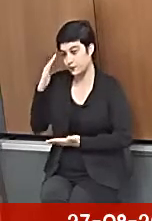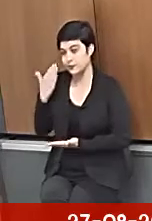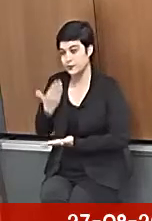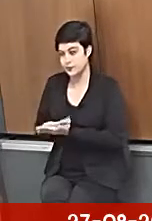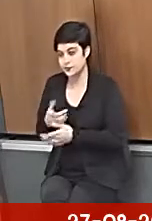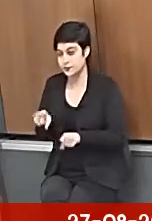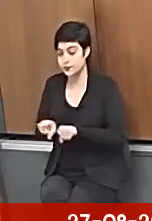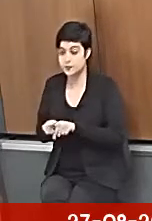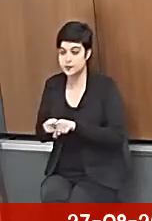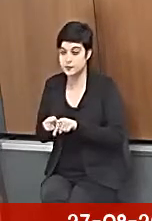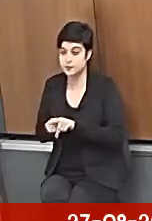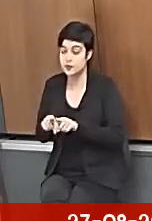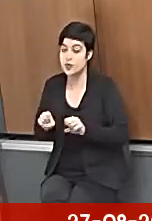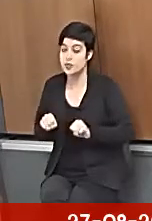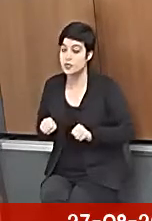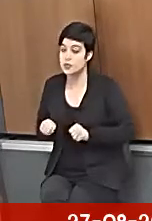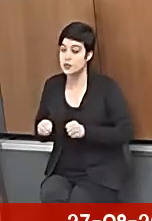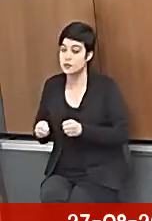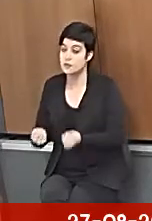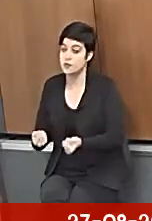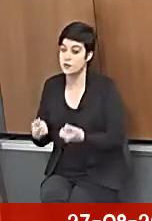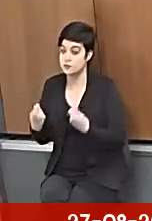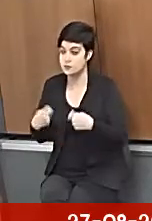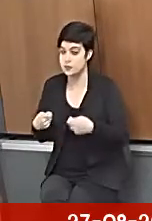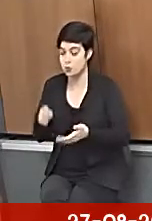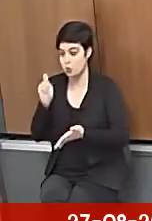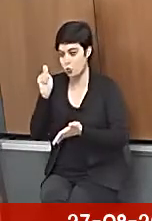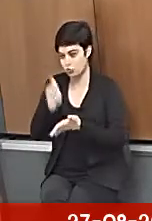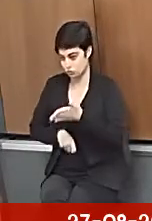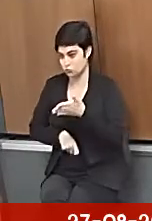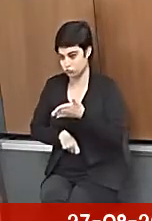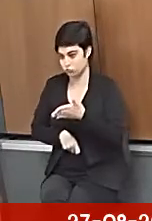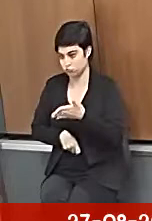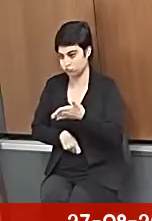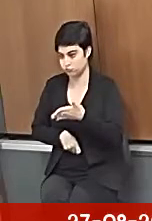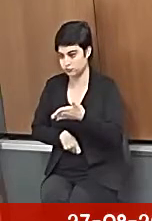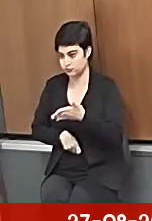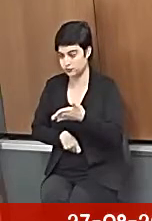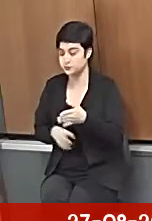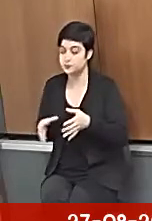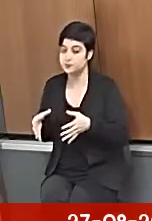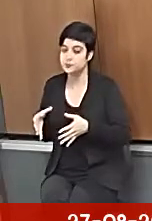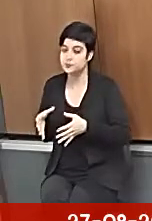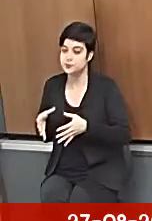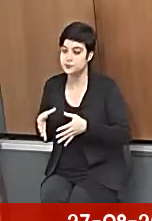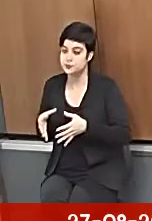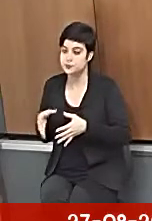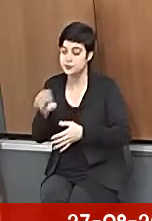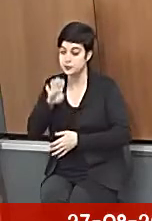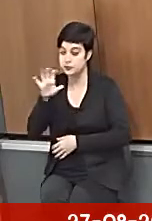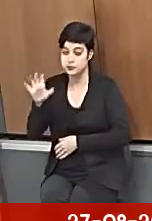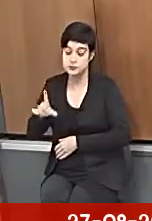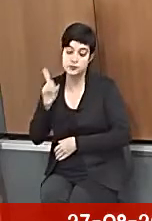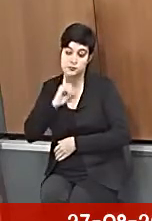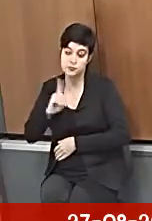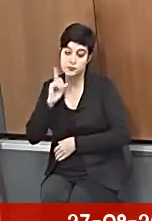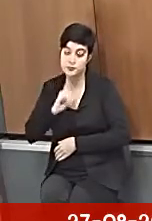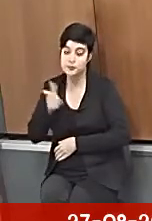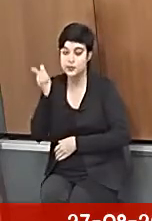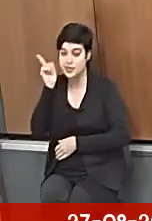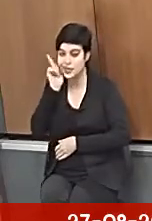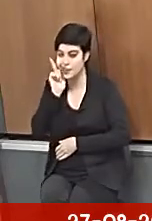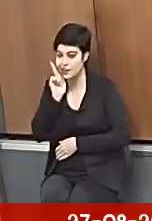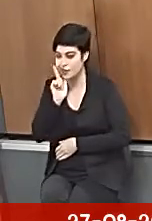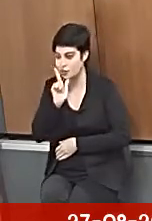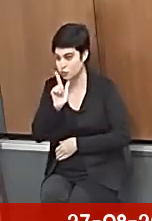defende que se cumpra o contrato o estado de minas gerais ganhou ganhou um